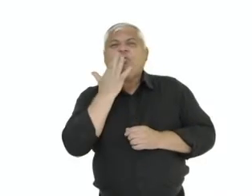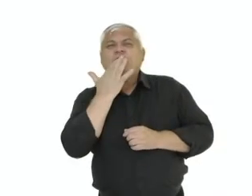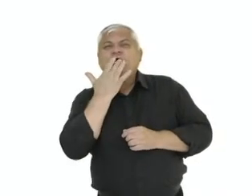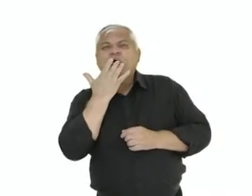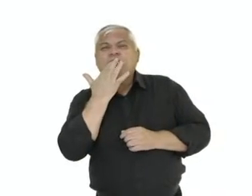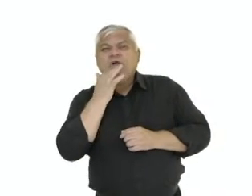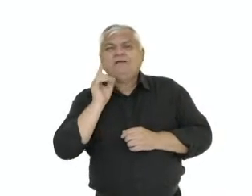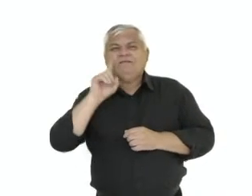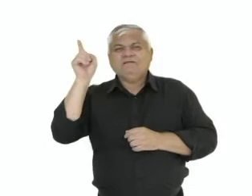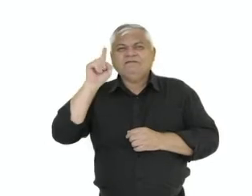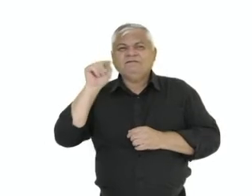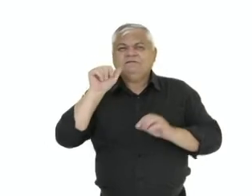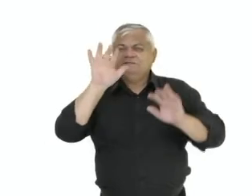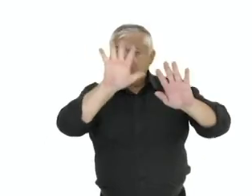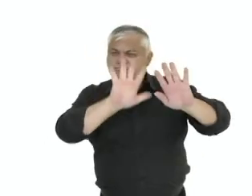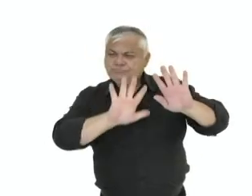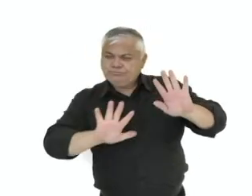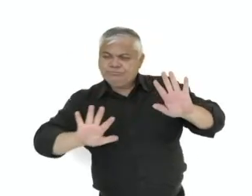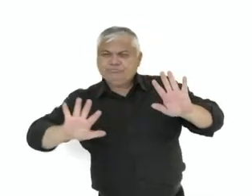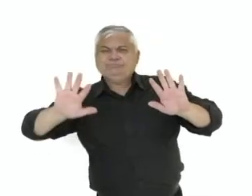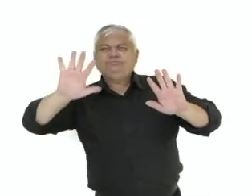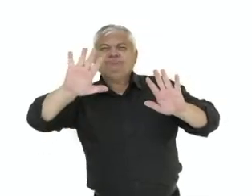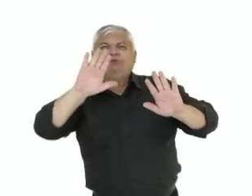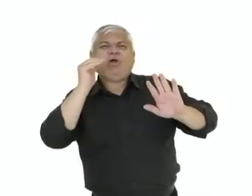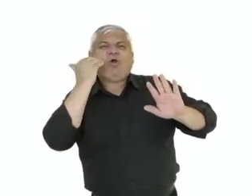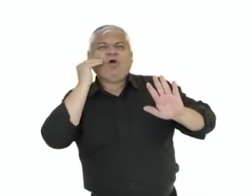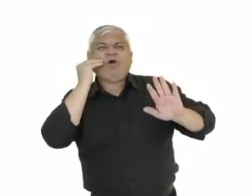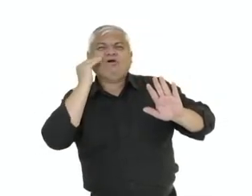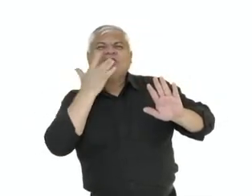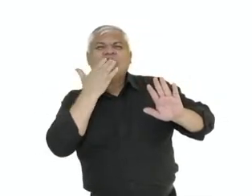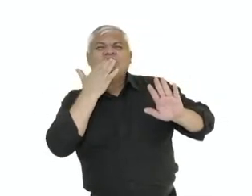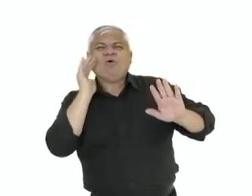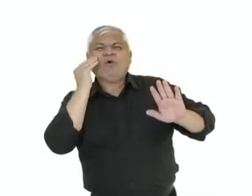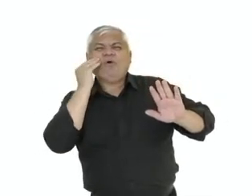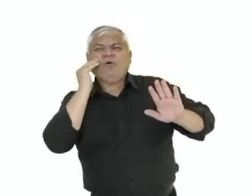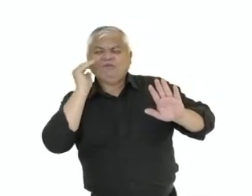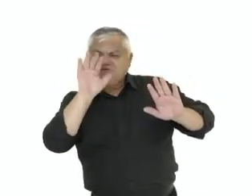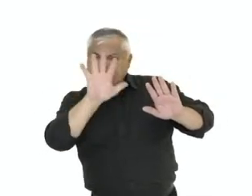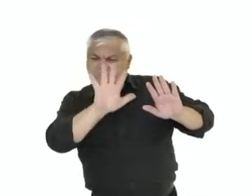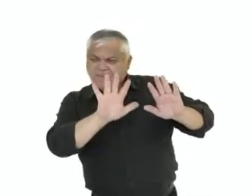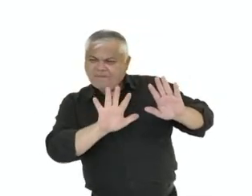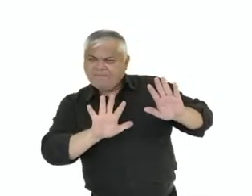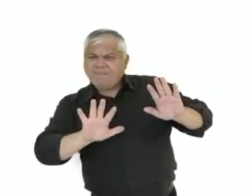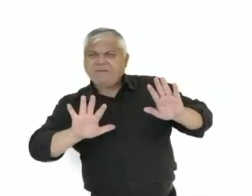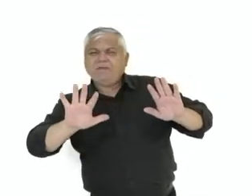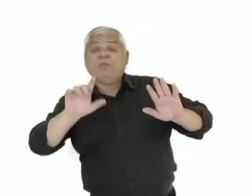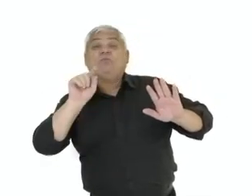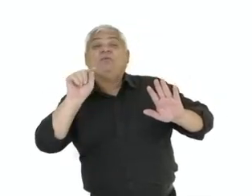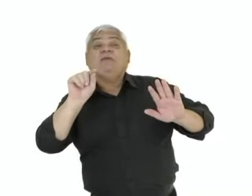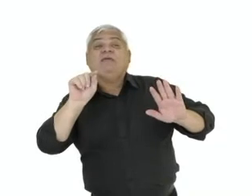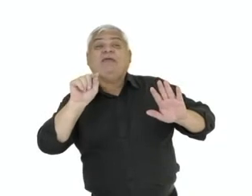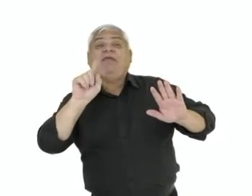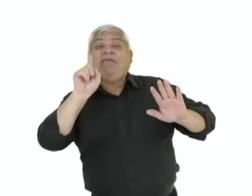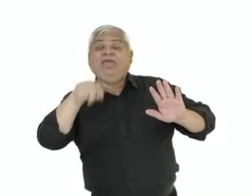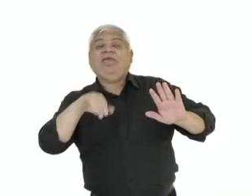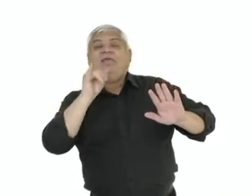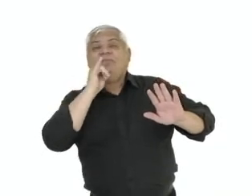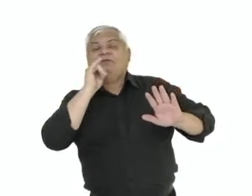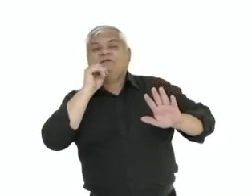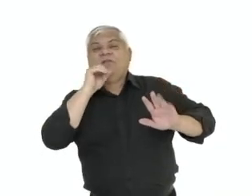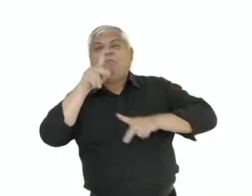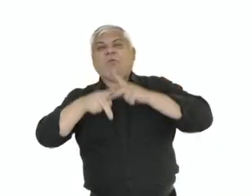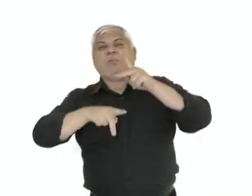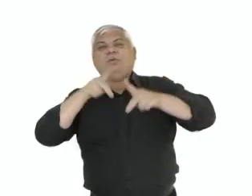você consegue ver uma área toda na coloração rosa. Aquela área de coloração rosa representa o quê? Um adensamento